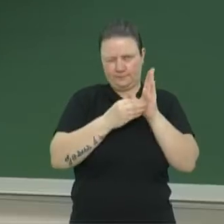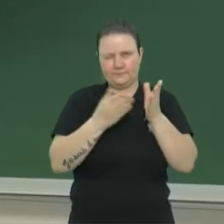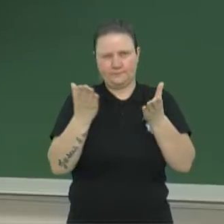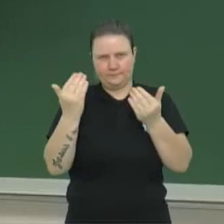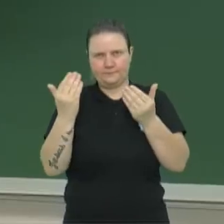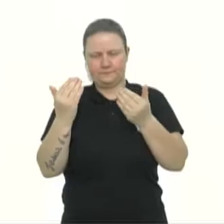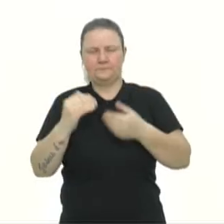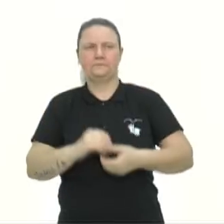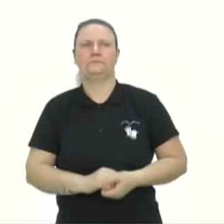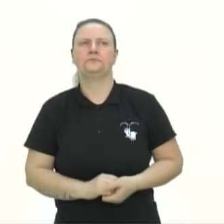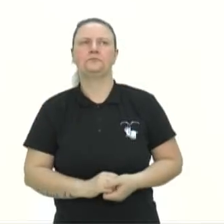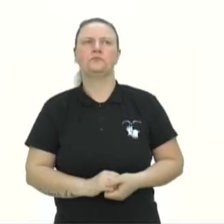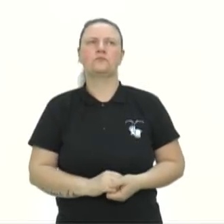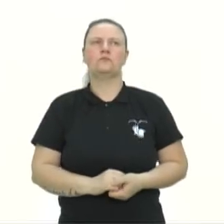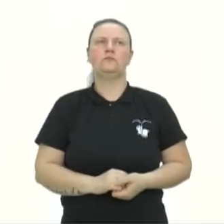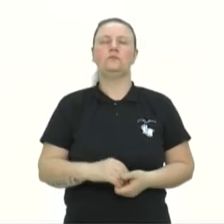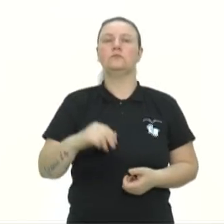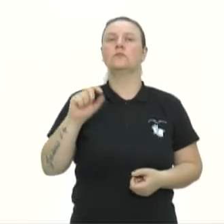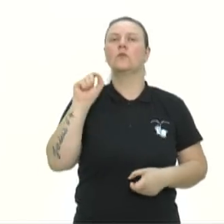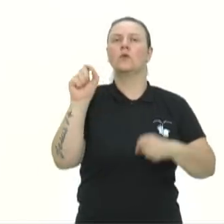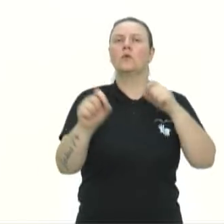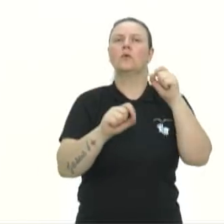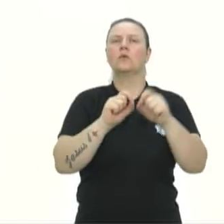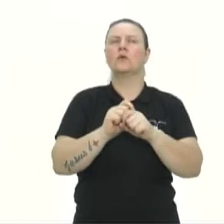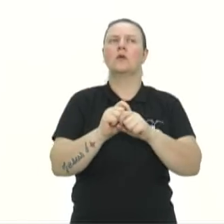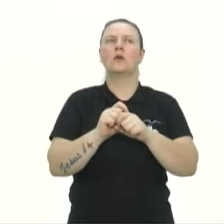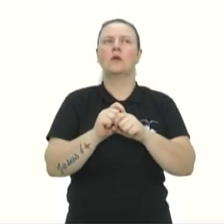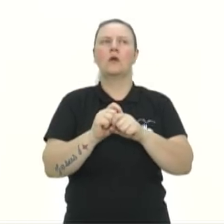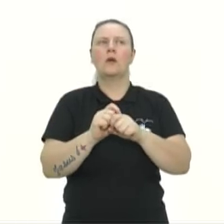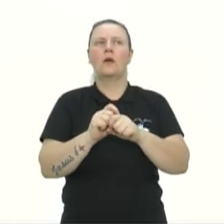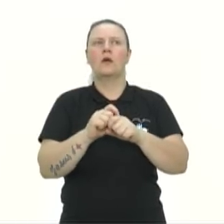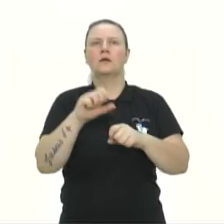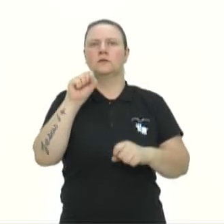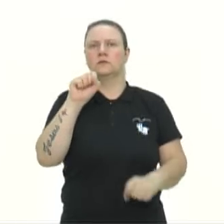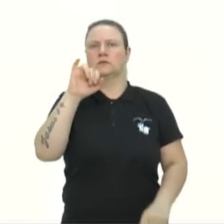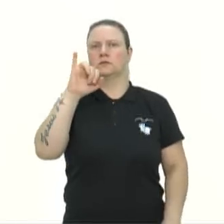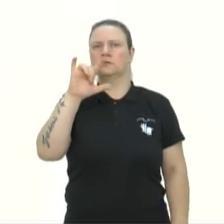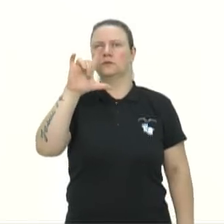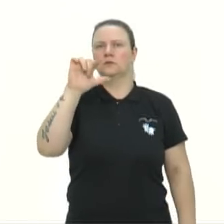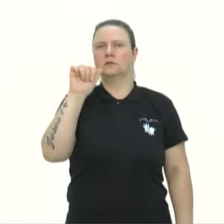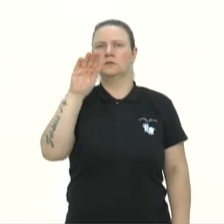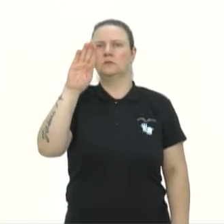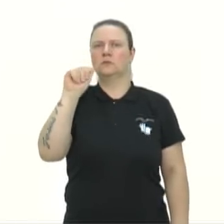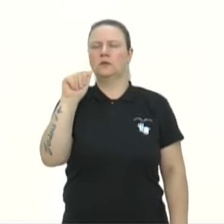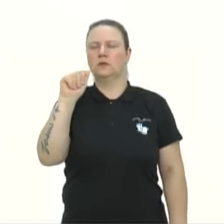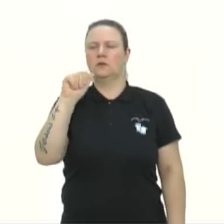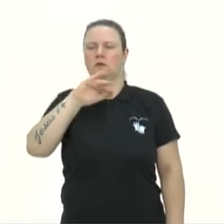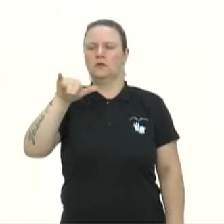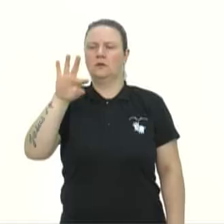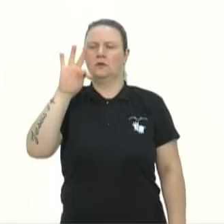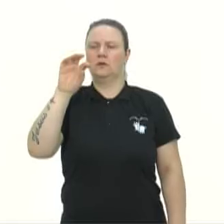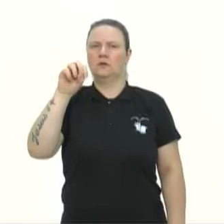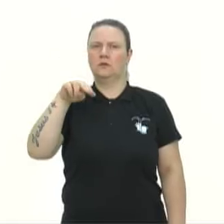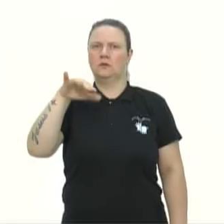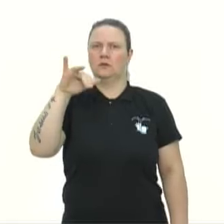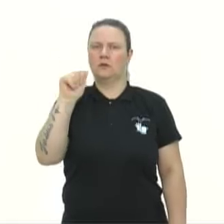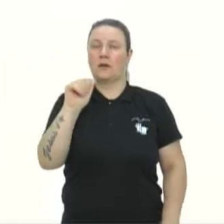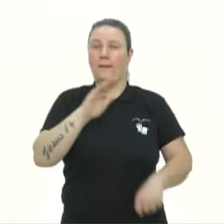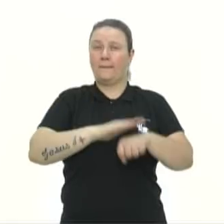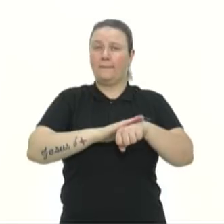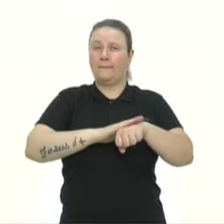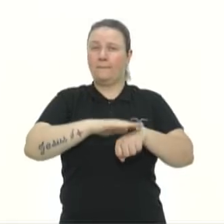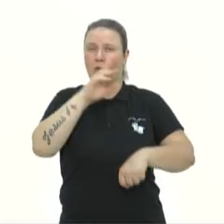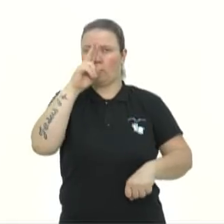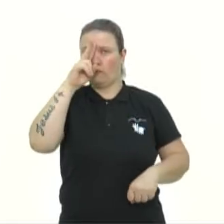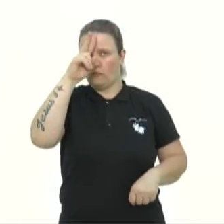vocês. Sílaba tônica é a que pronunciamos com maior intensidade sonora. Observe